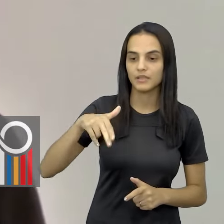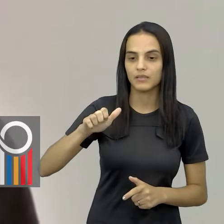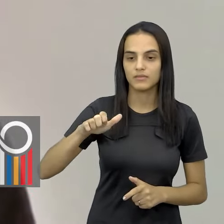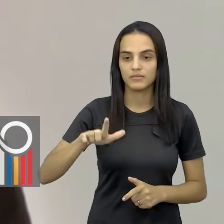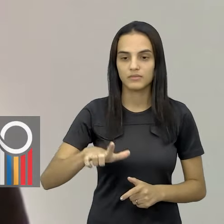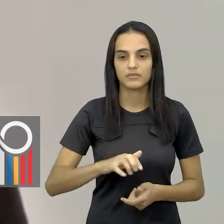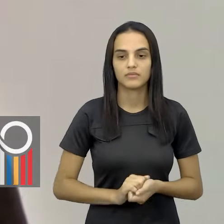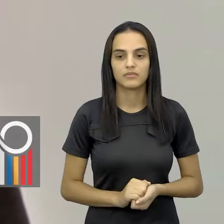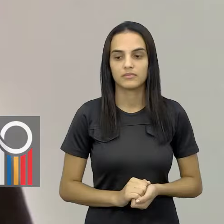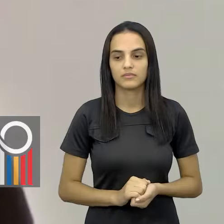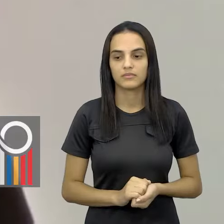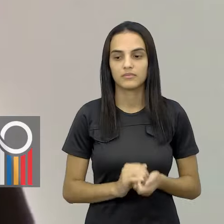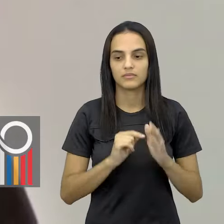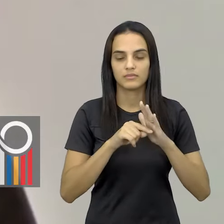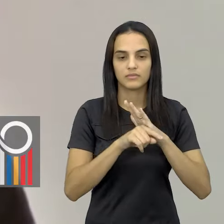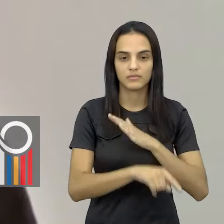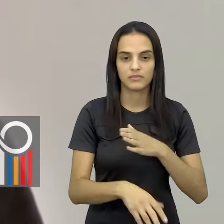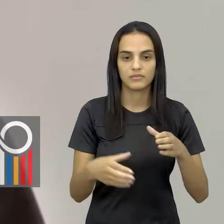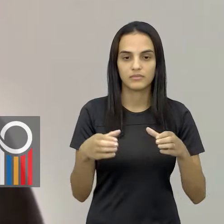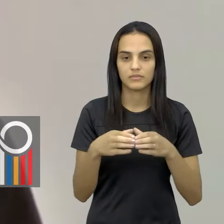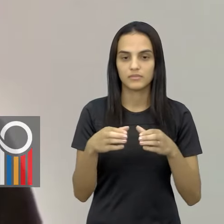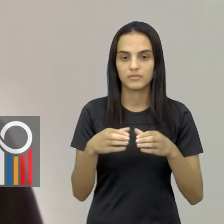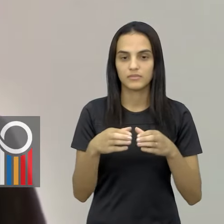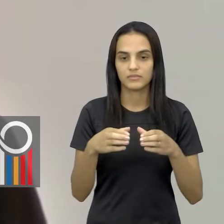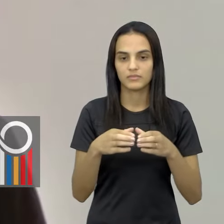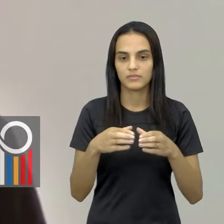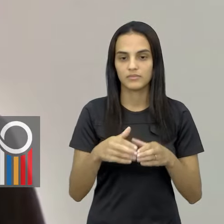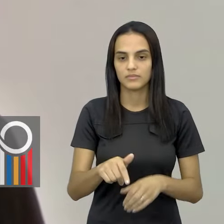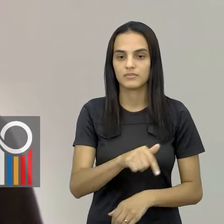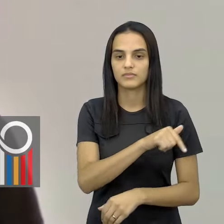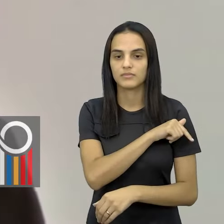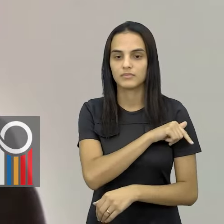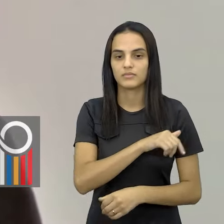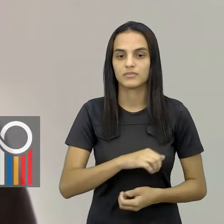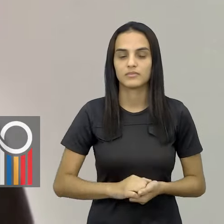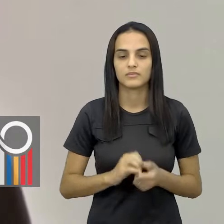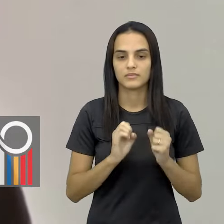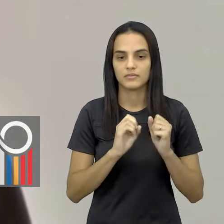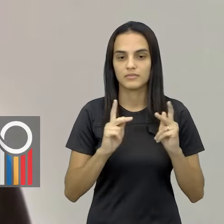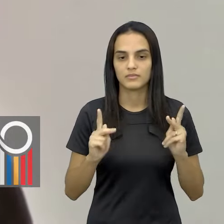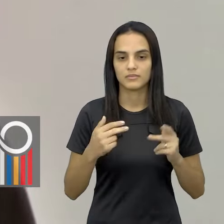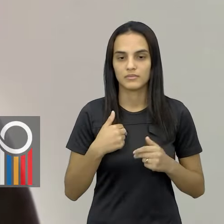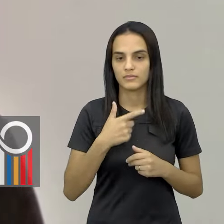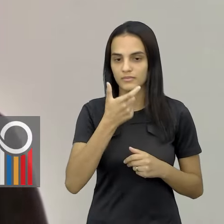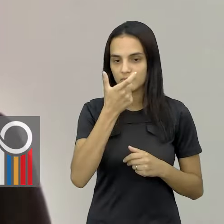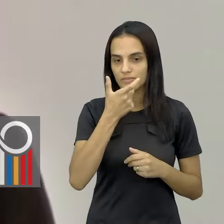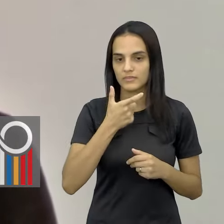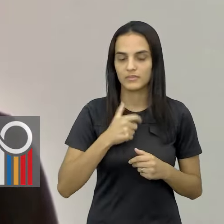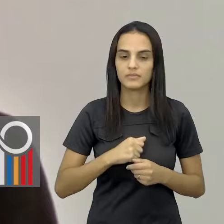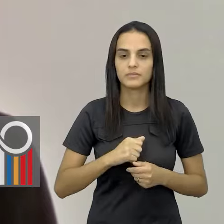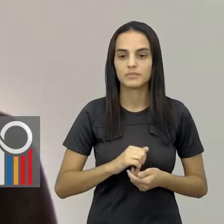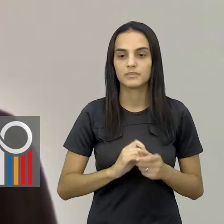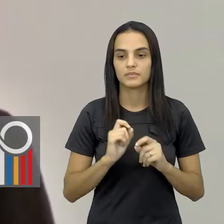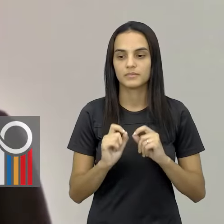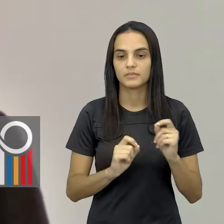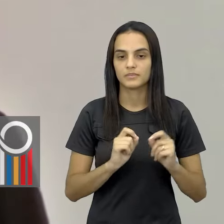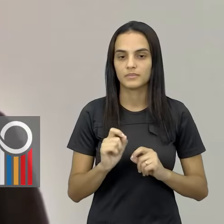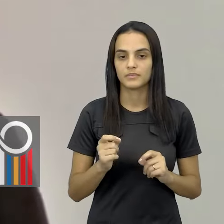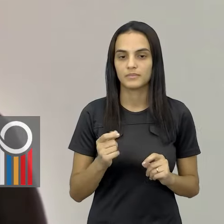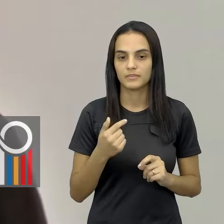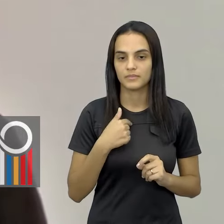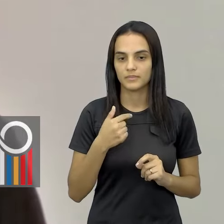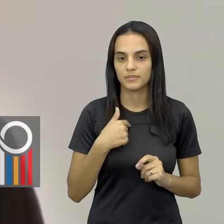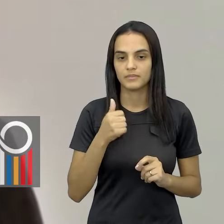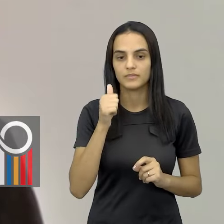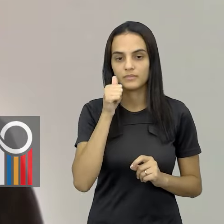de recuperação e aprofundamento com a turma do sétimo ano, tá? Vou fazer uma breve autodescrição.